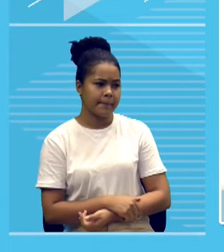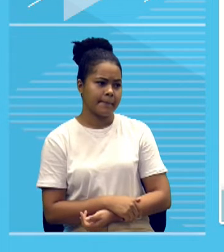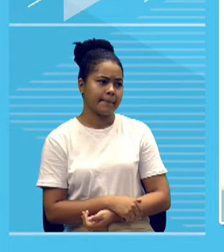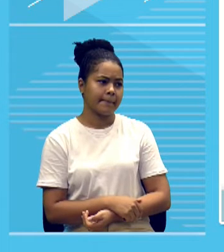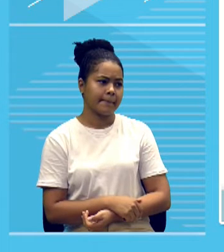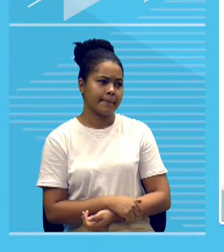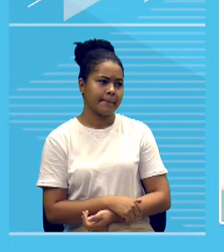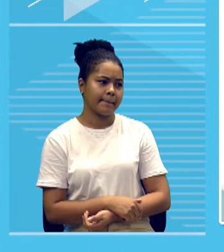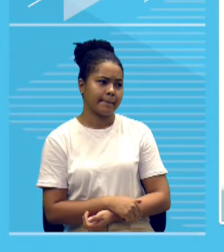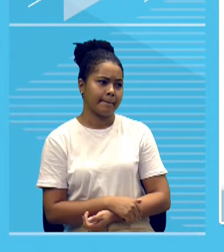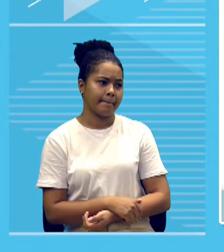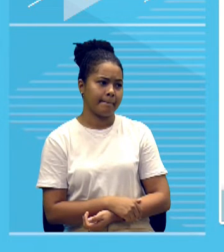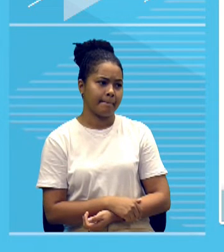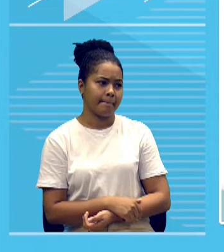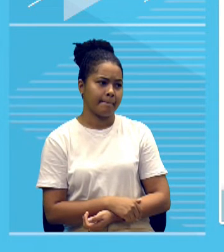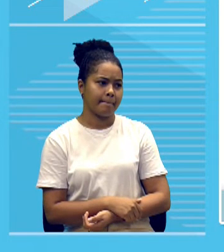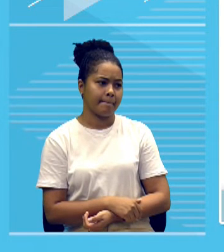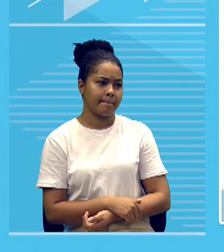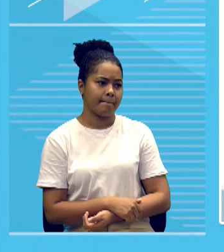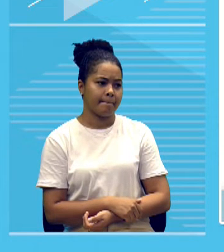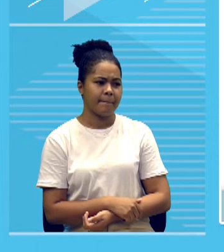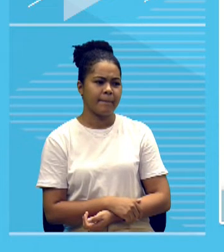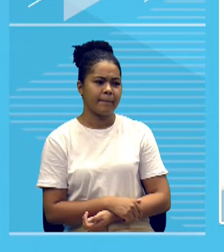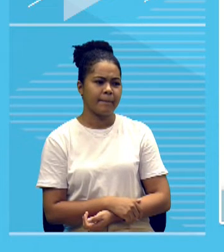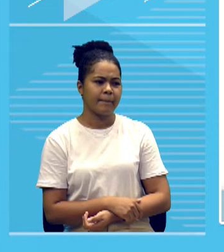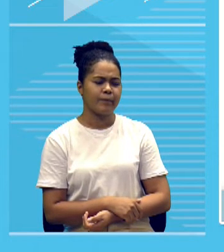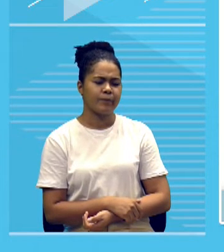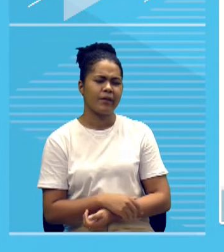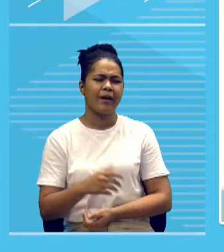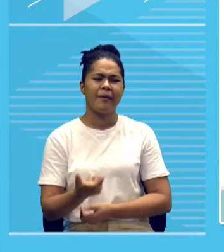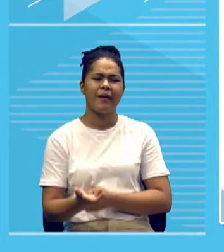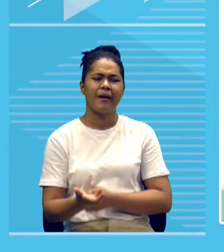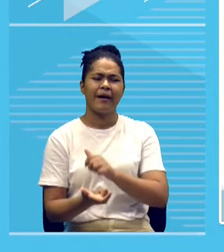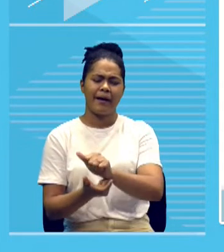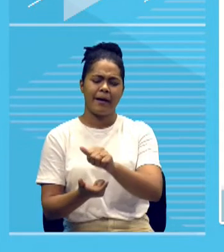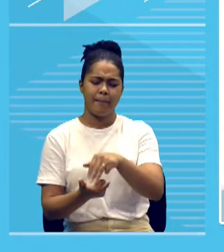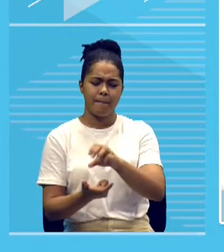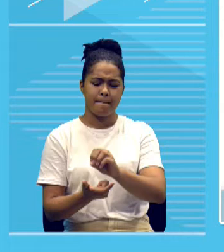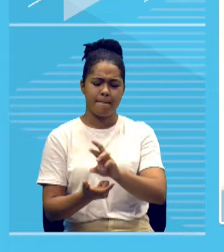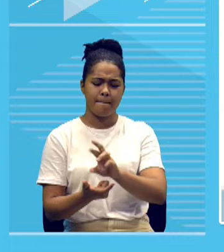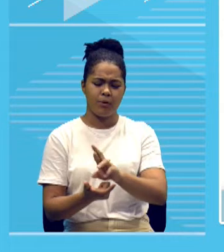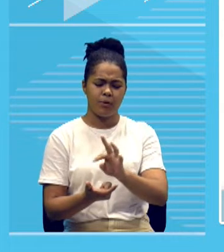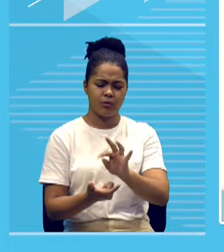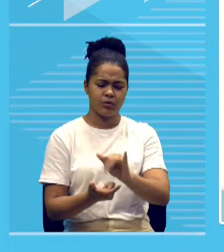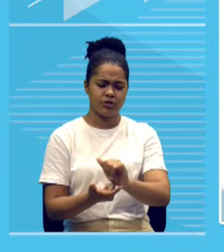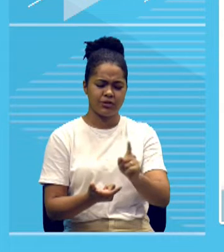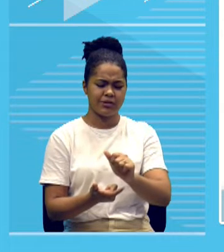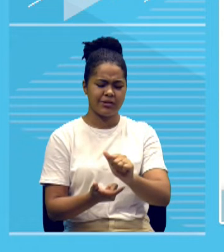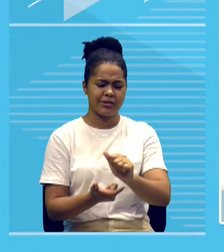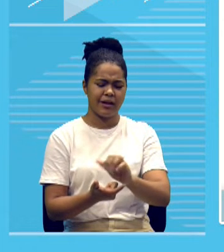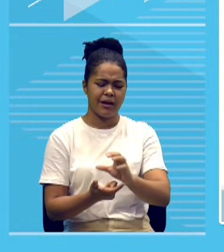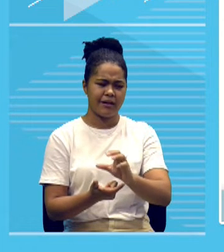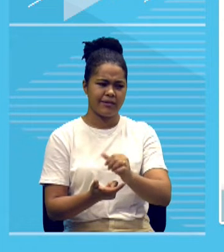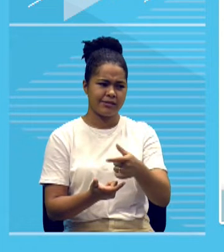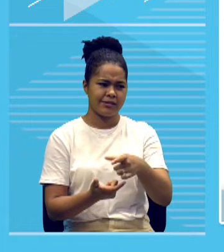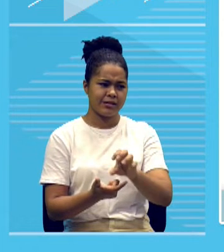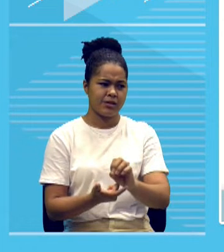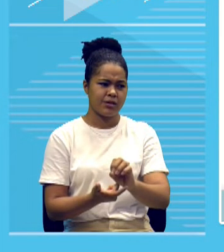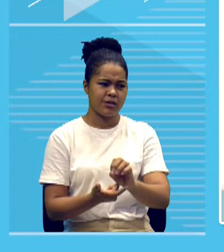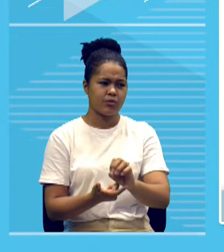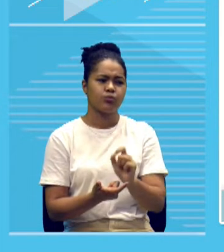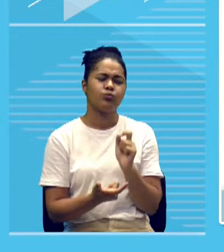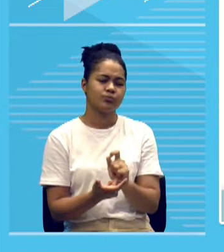tempo médio de amortização para eu sou e é amortização Professor opa se